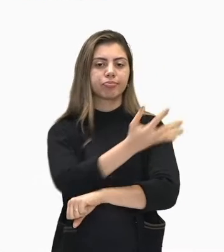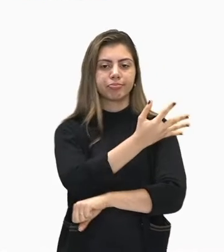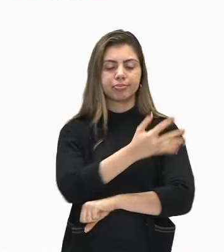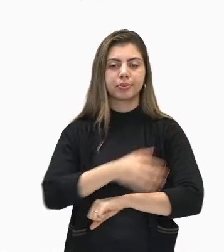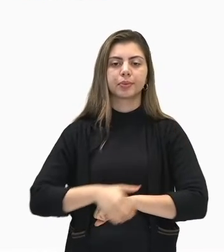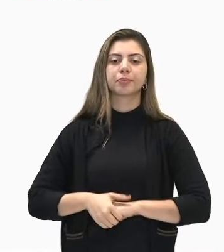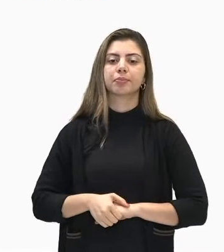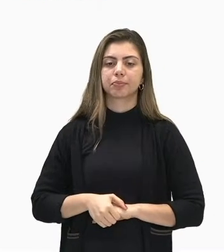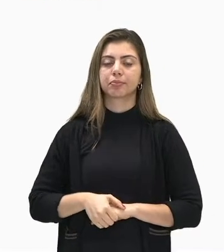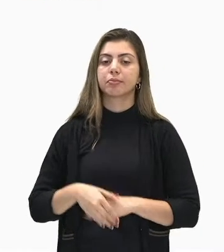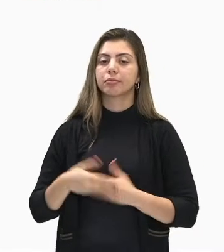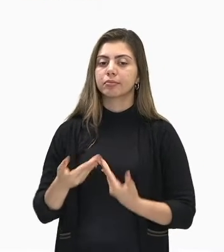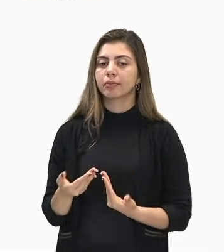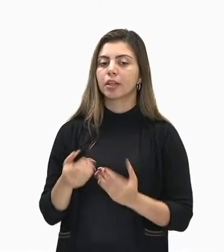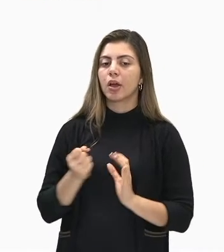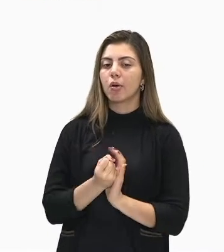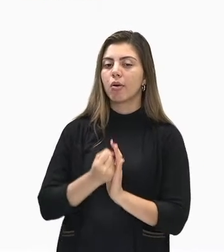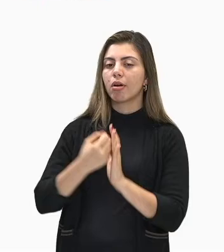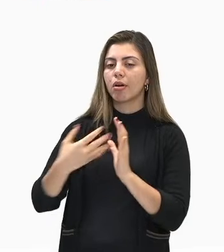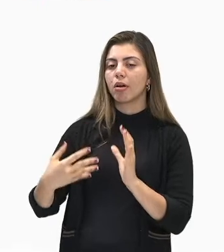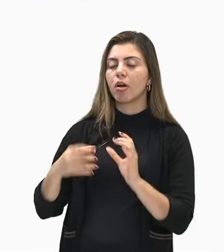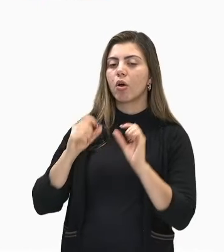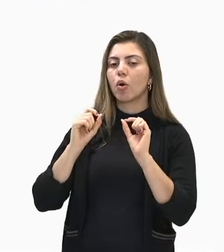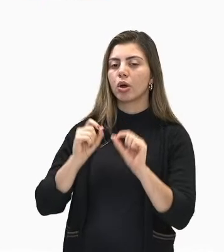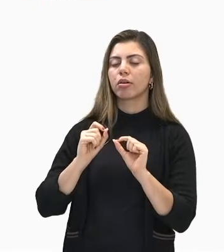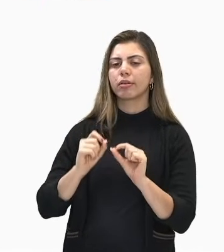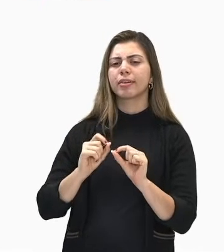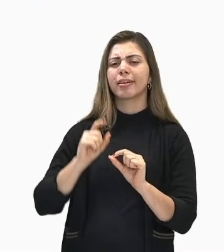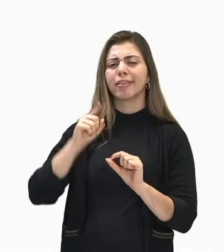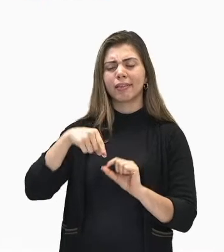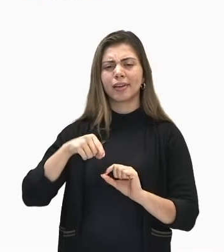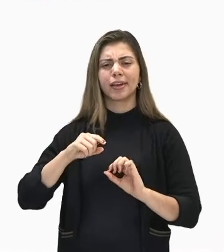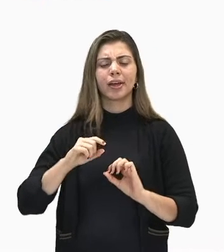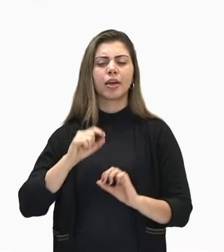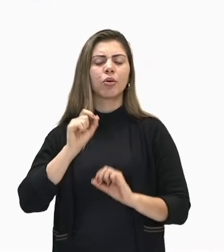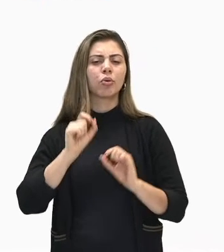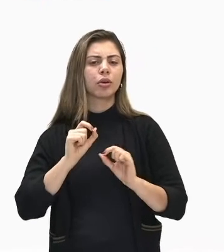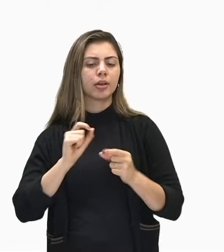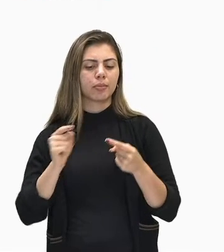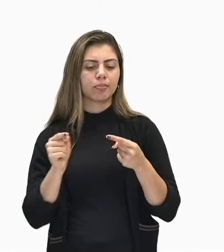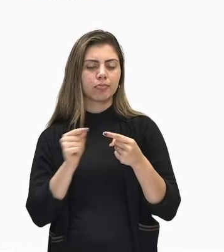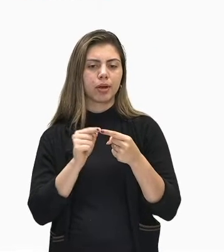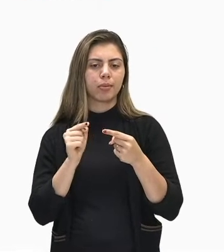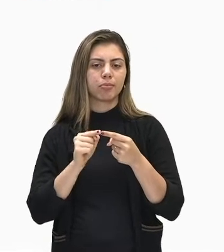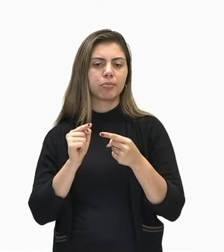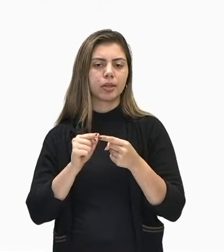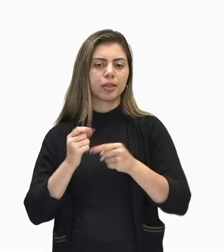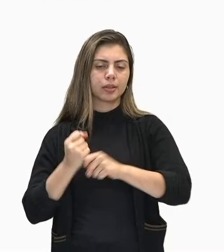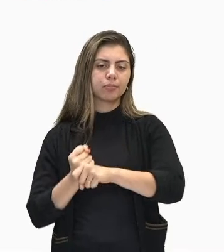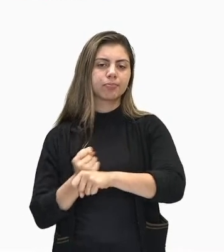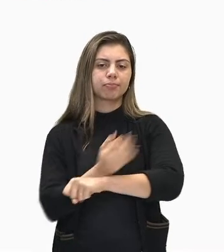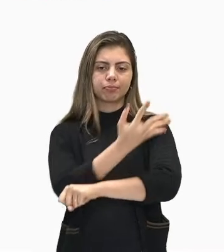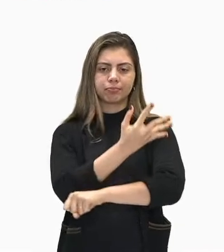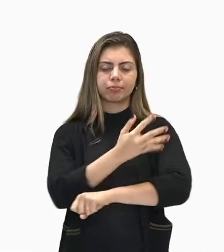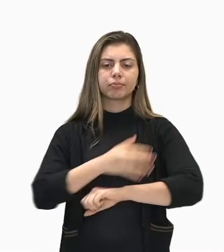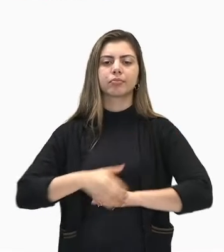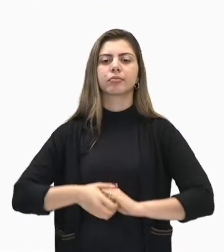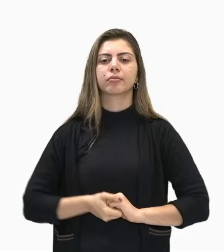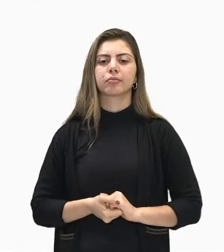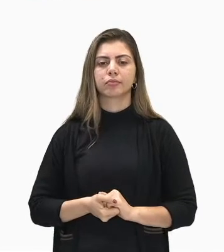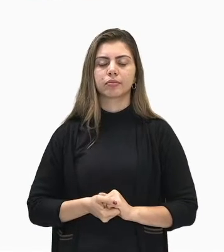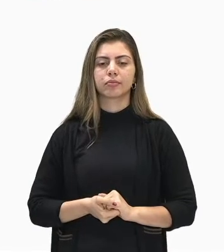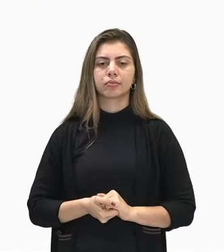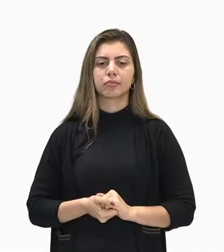E aí eu classifico esse tipo de reação como sendo